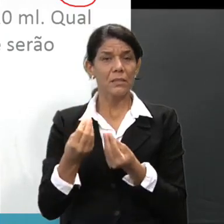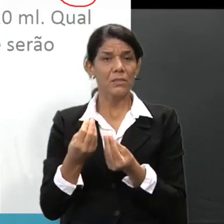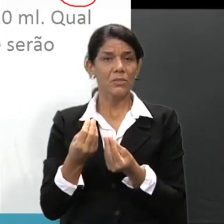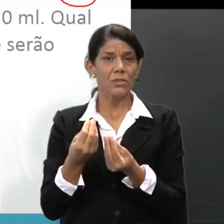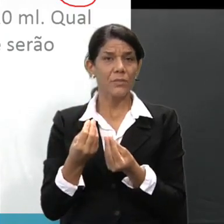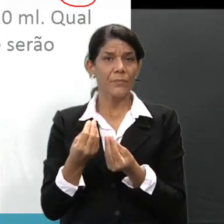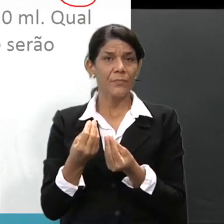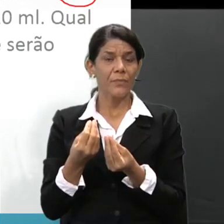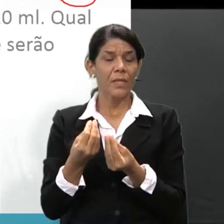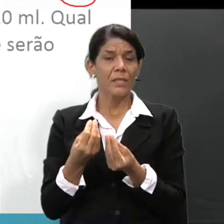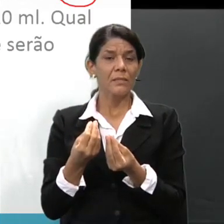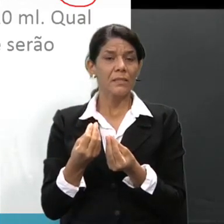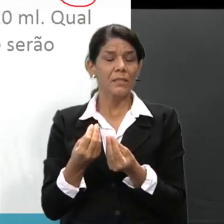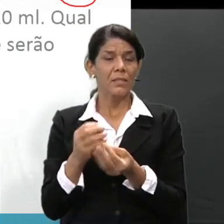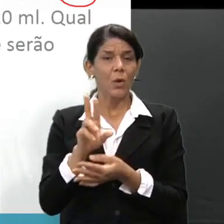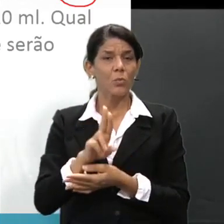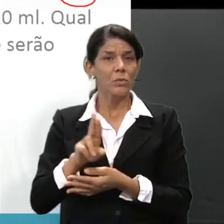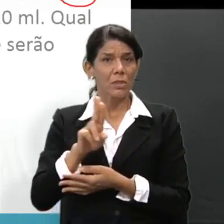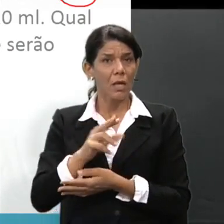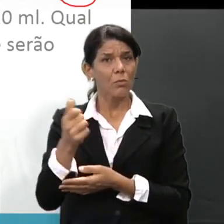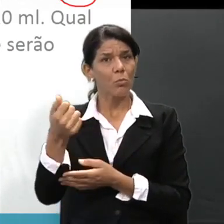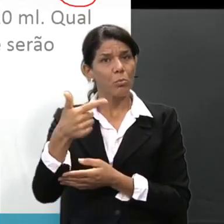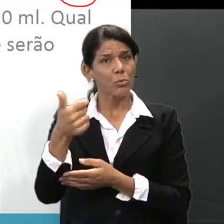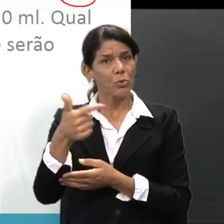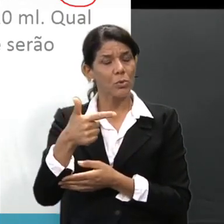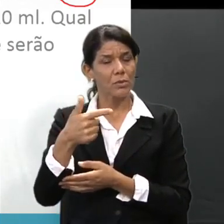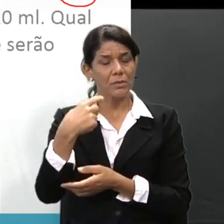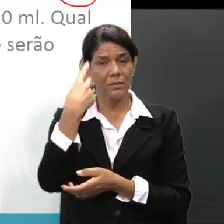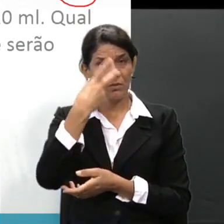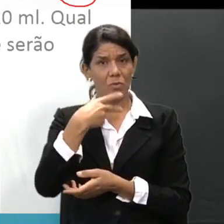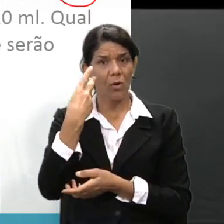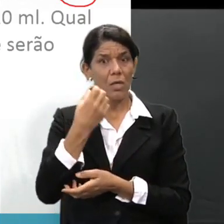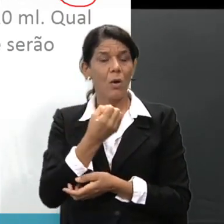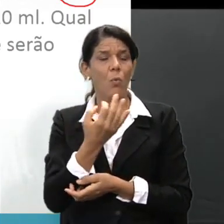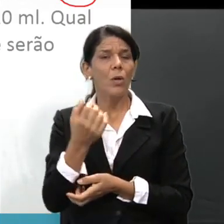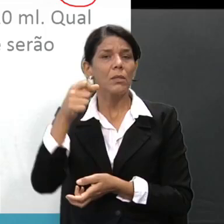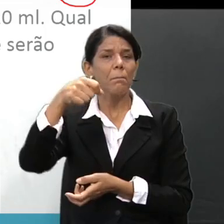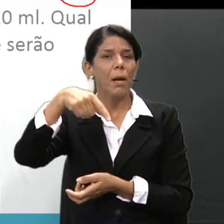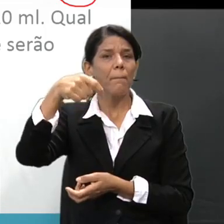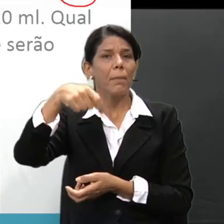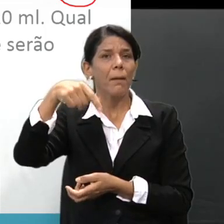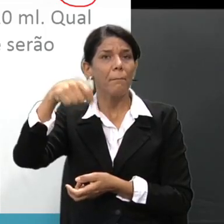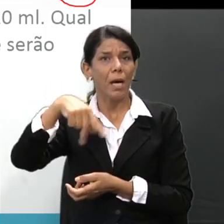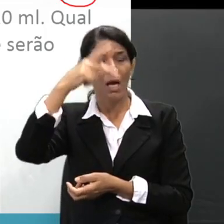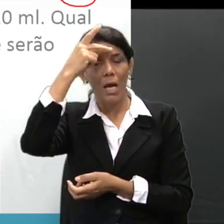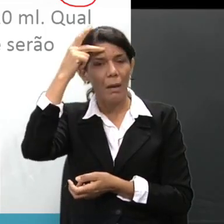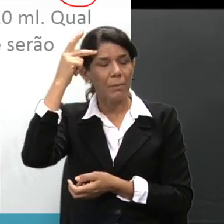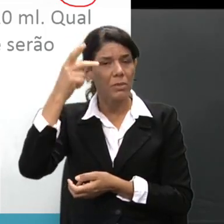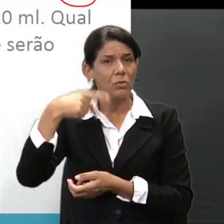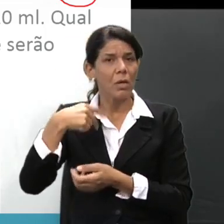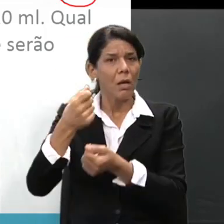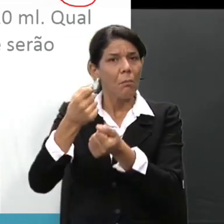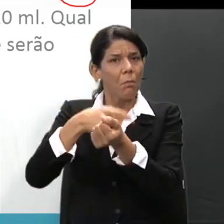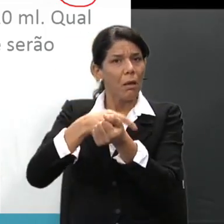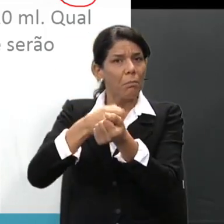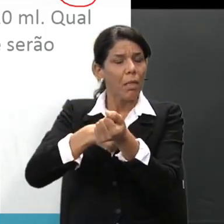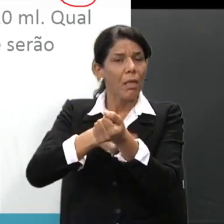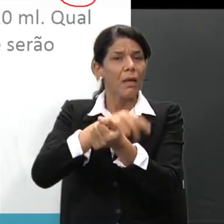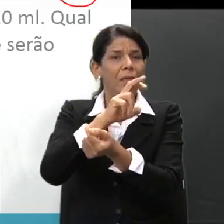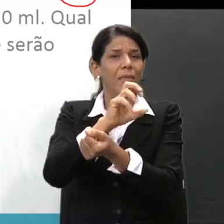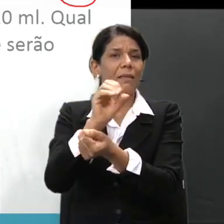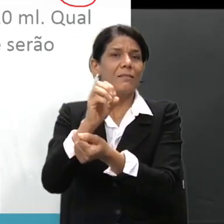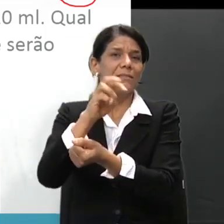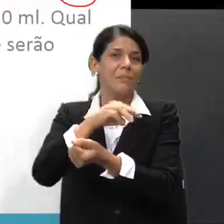por 12 horas? Então, qual a quantidade de gotas necessárias para que o paciente receba 500